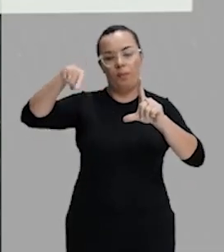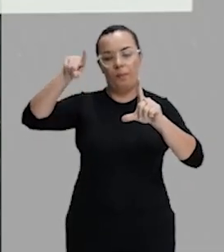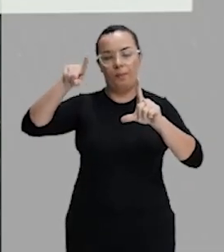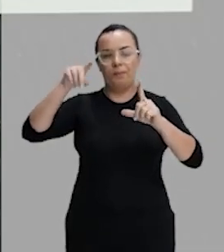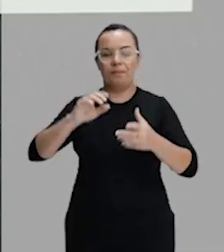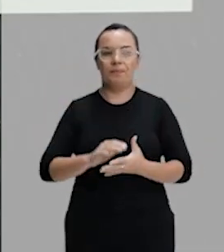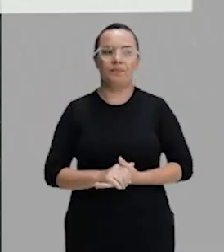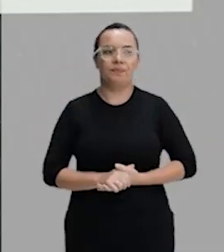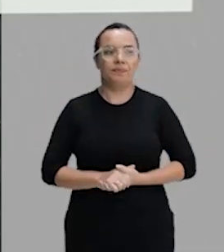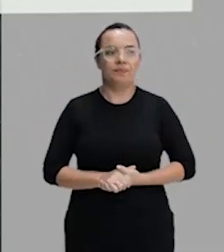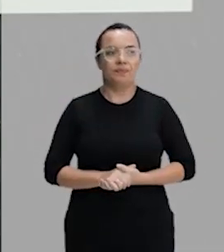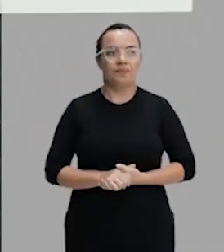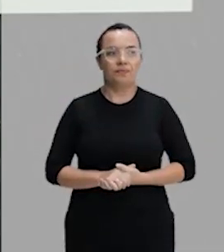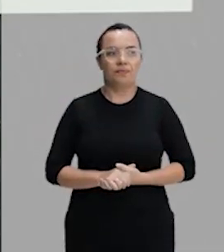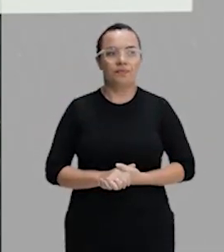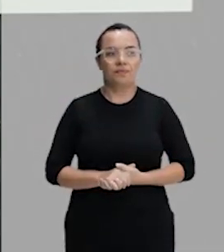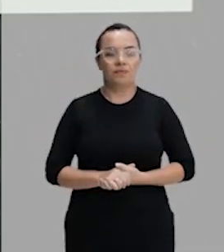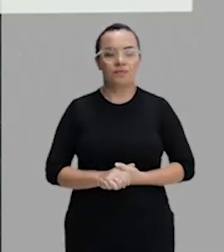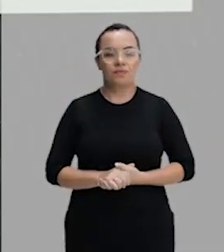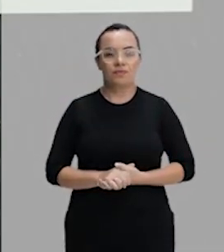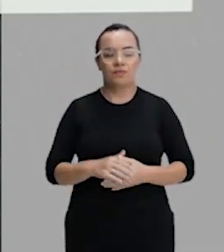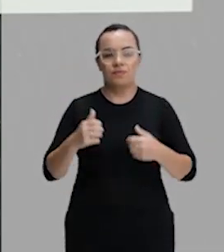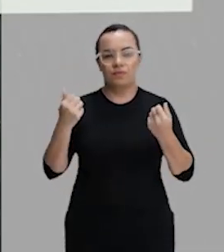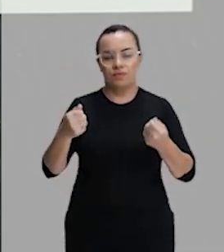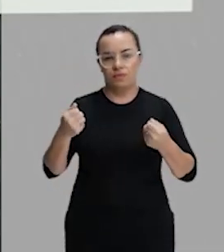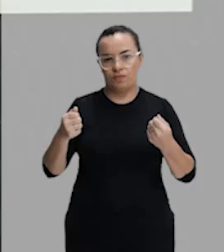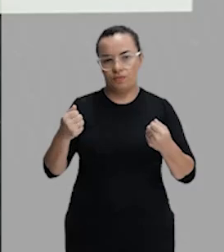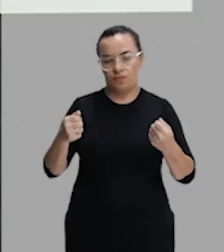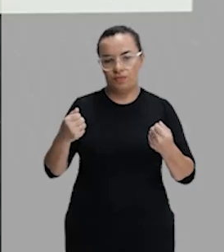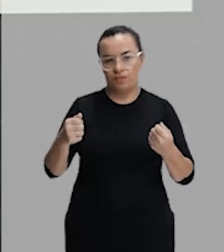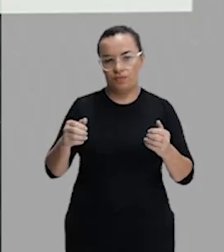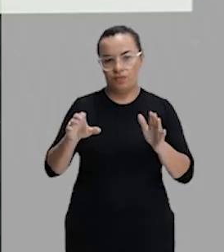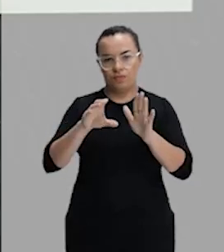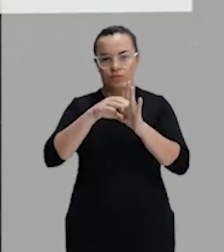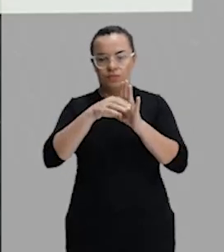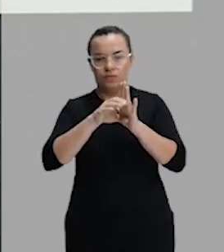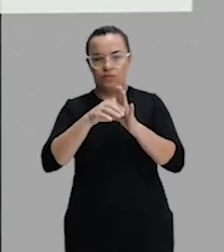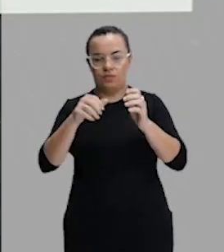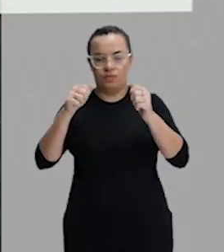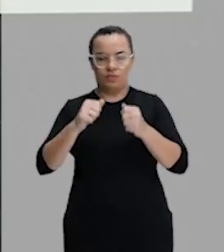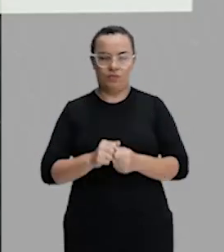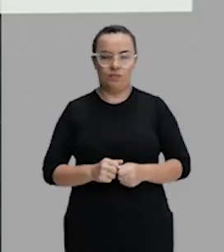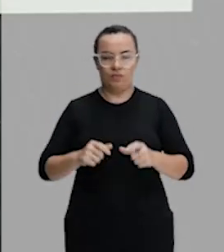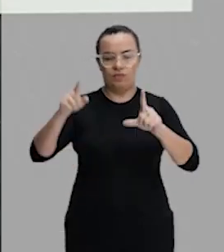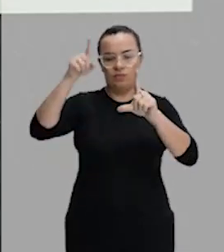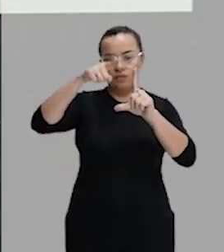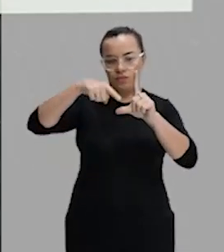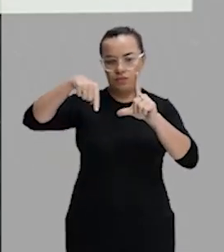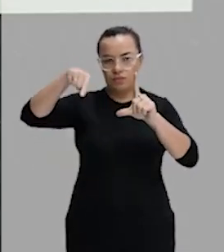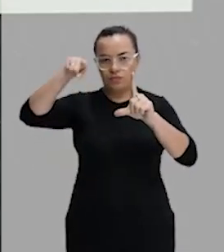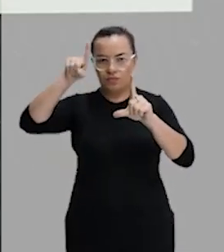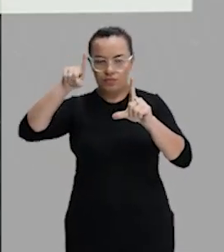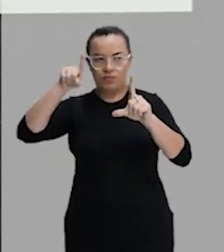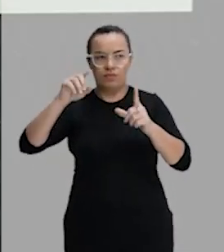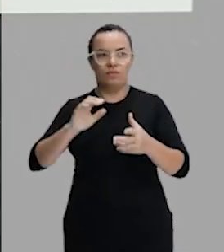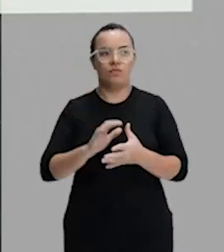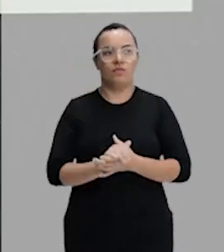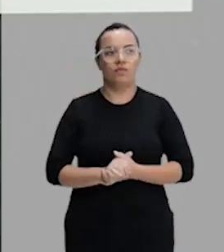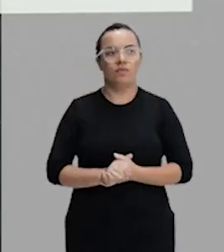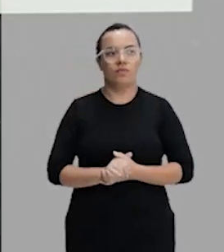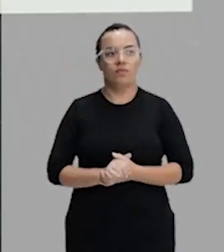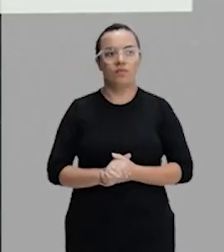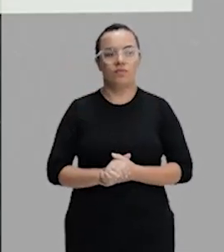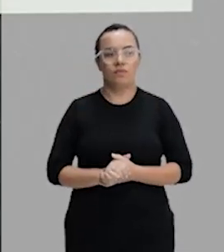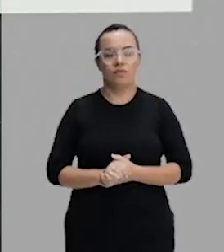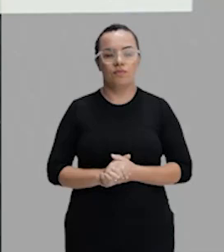que é uma parábola. O que eu preciso para compor uma parábola? Então, o que é a definição? Vamos ler aqui a